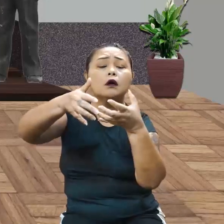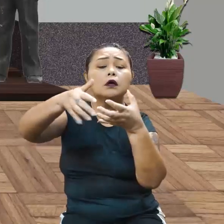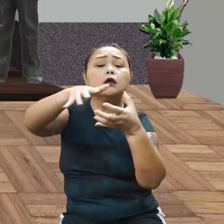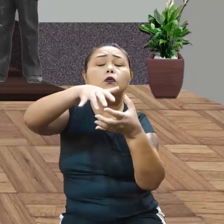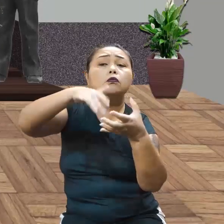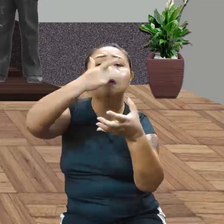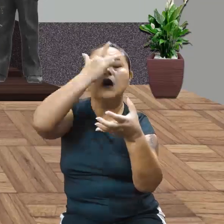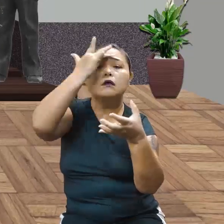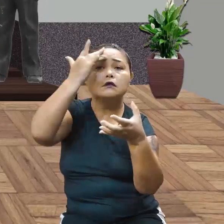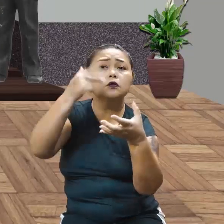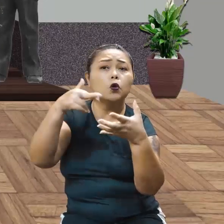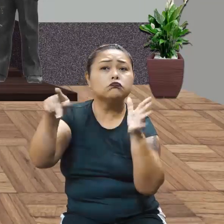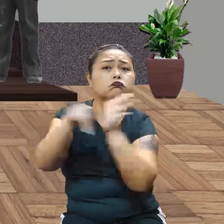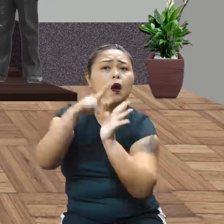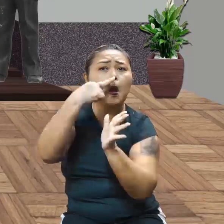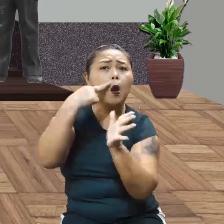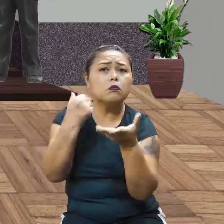trazer